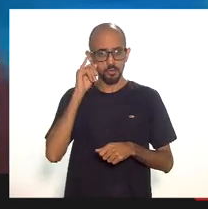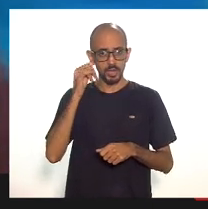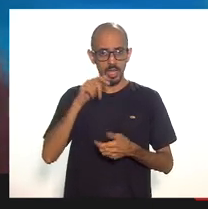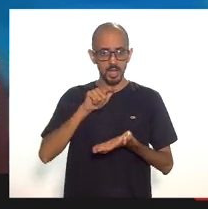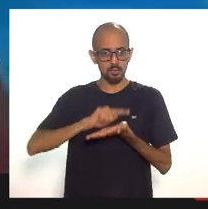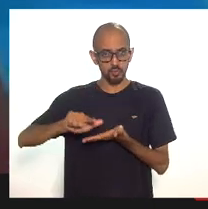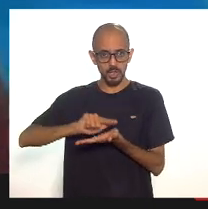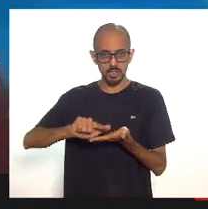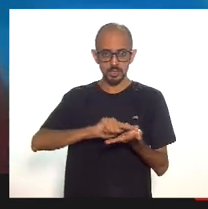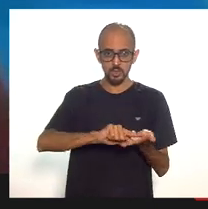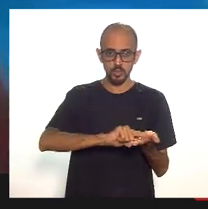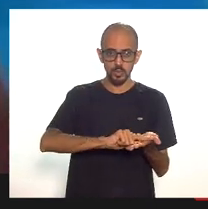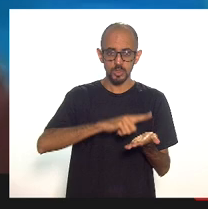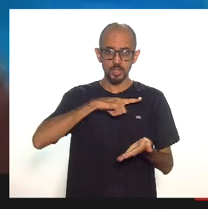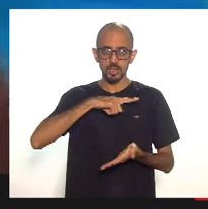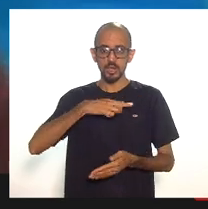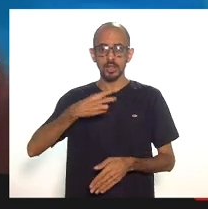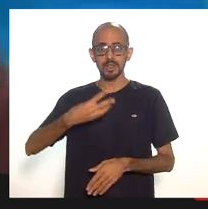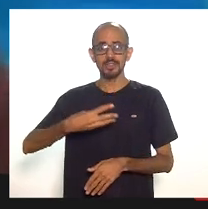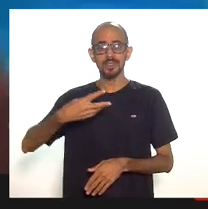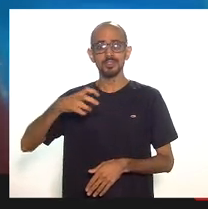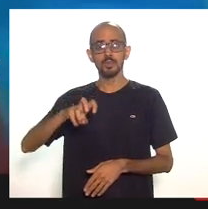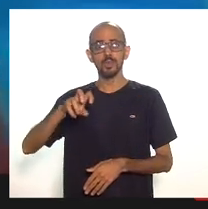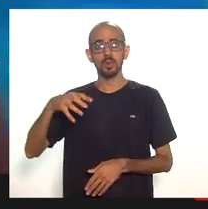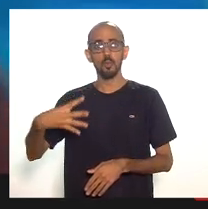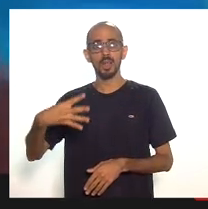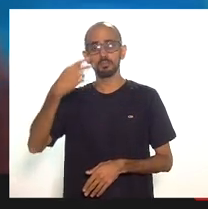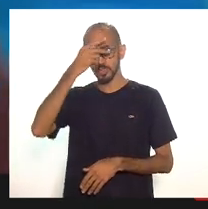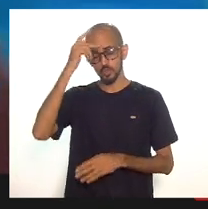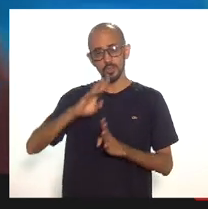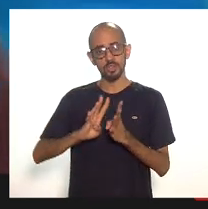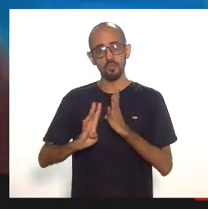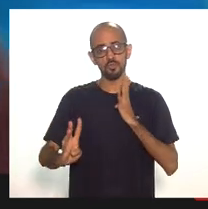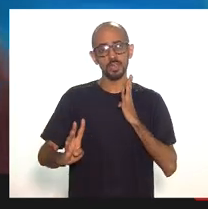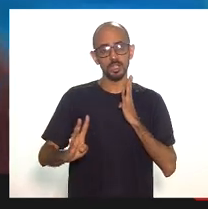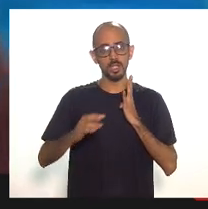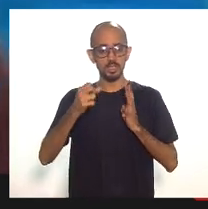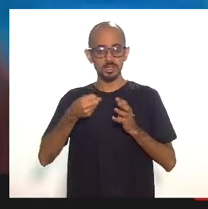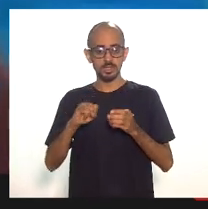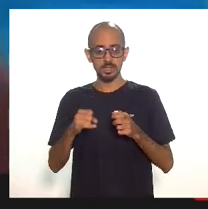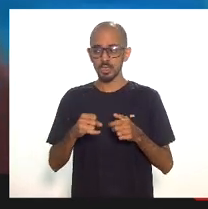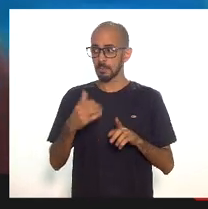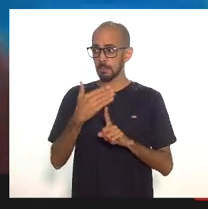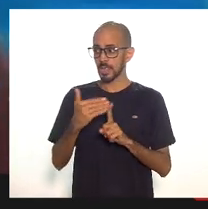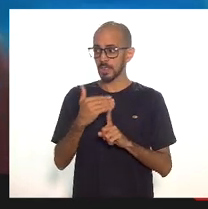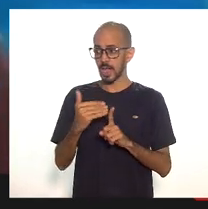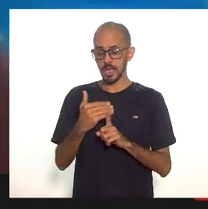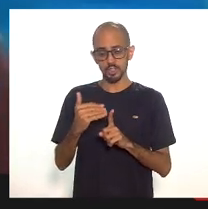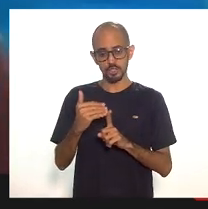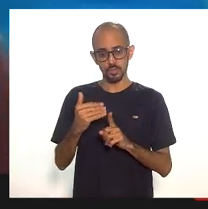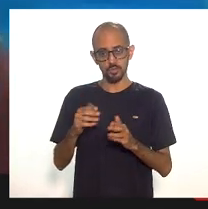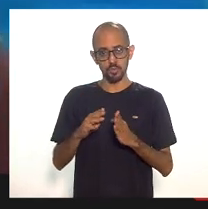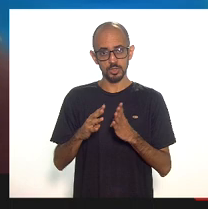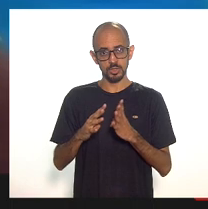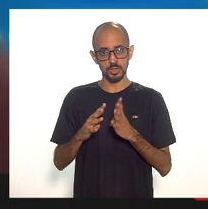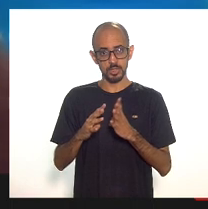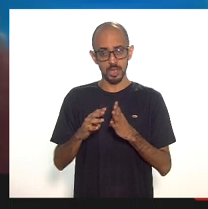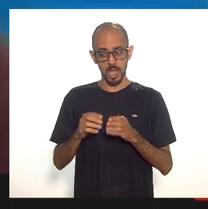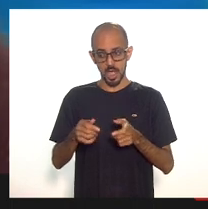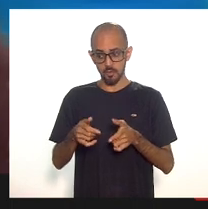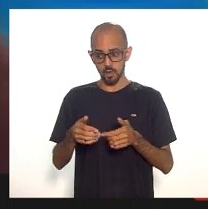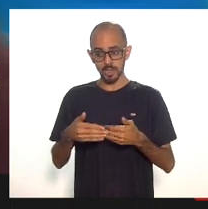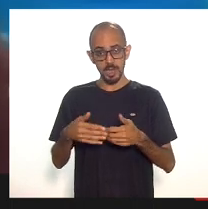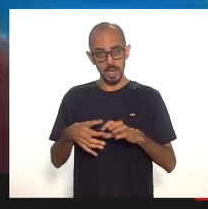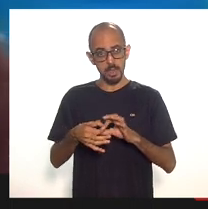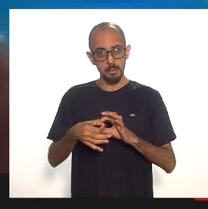nós temos hoje 354 pessoas na fila, se metade desses leitos federais fossem reabertos, essa fila zeraria. A pergunta é essa: o